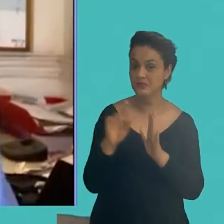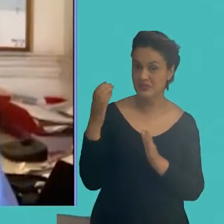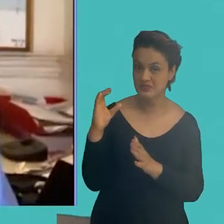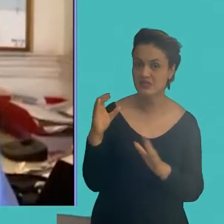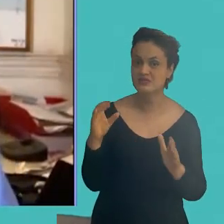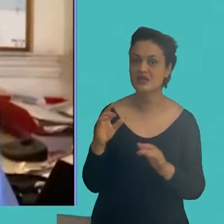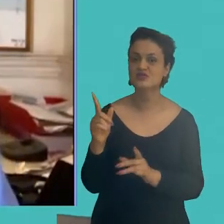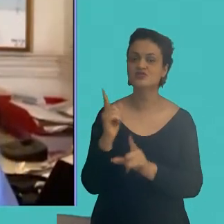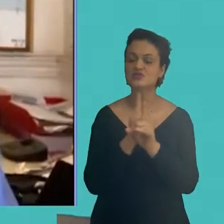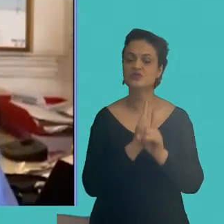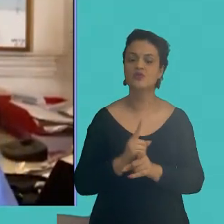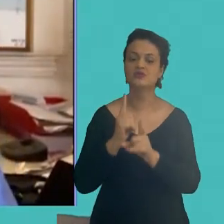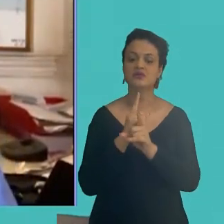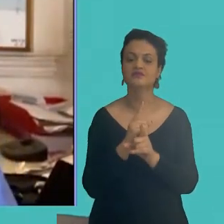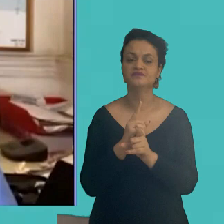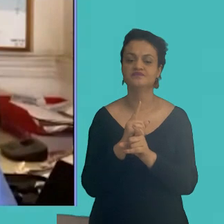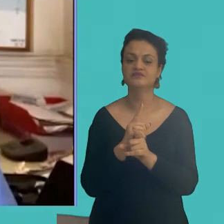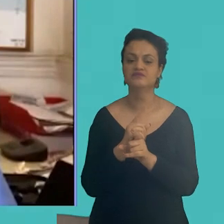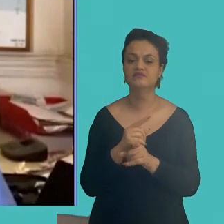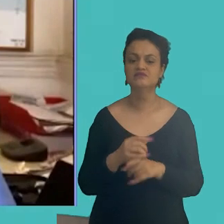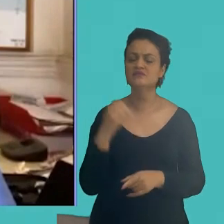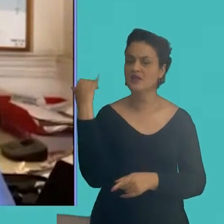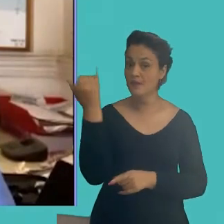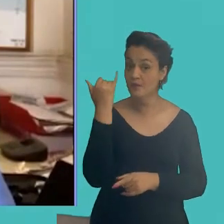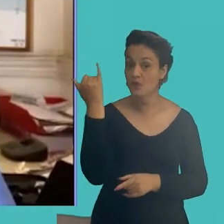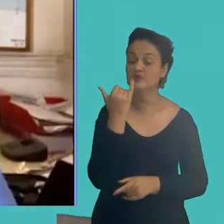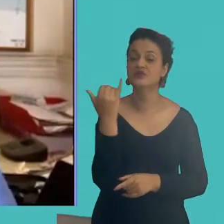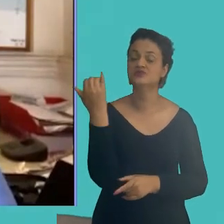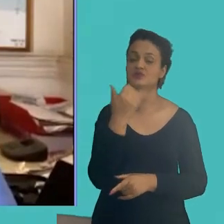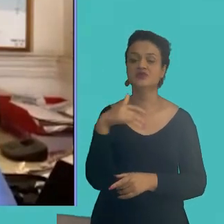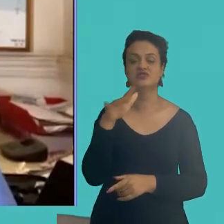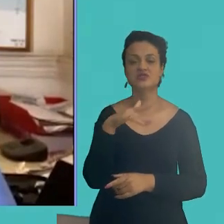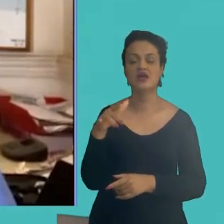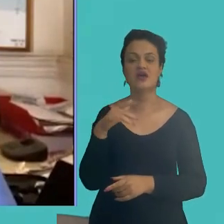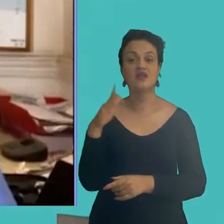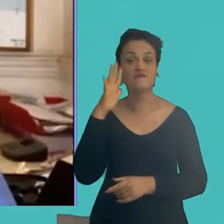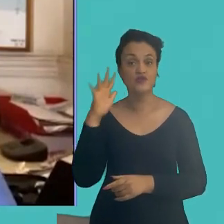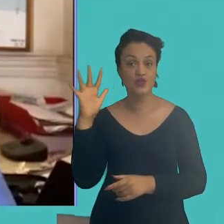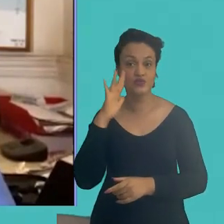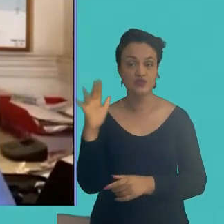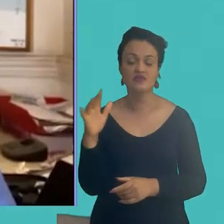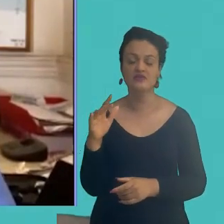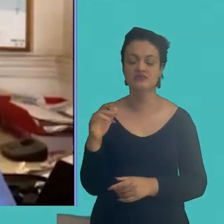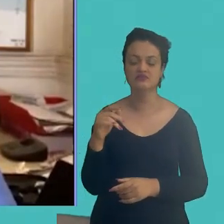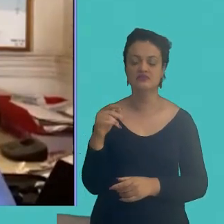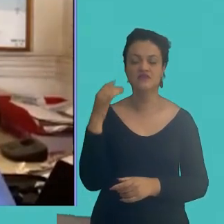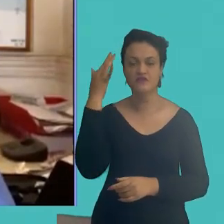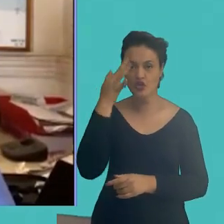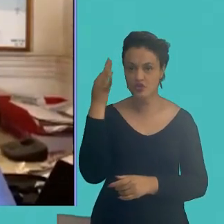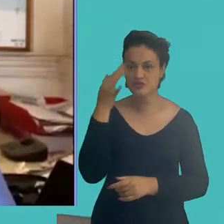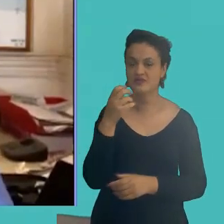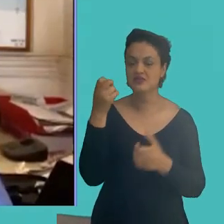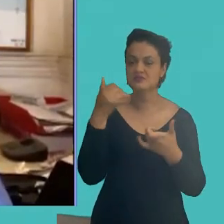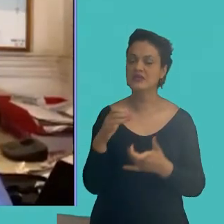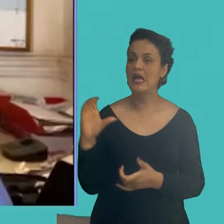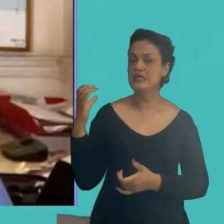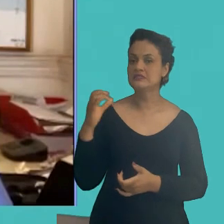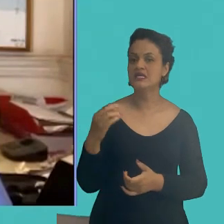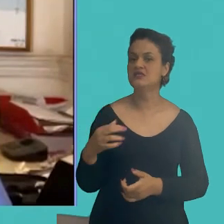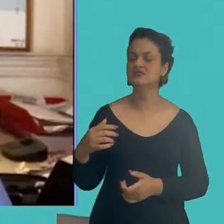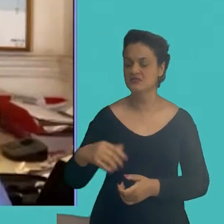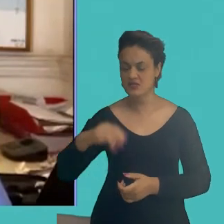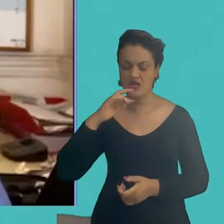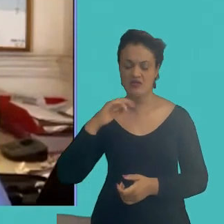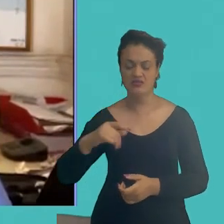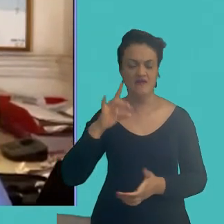evidentemente uma importante corrente filosófica que diz a ciência não é dona de verdades incontestes. A ciência